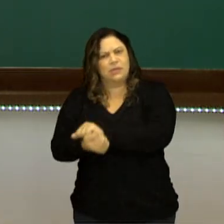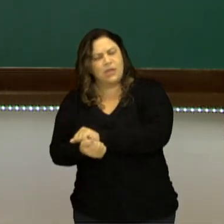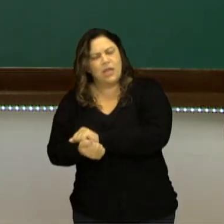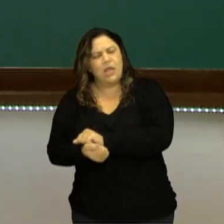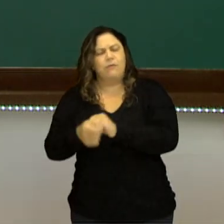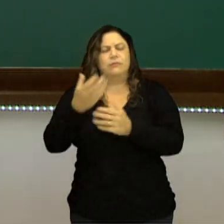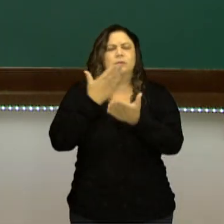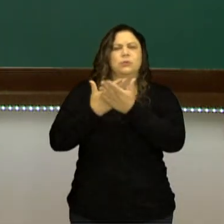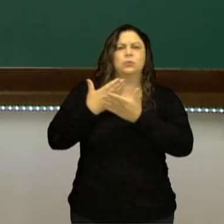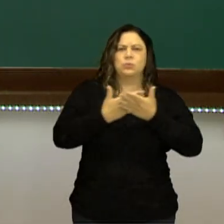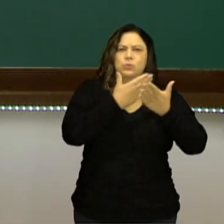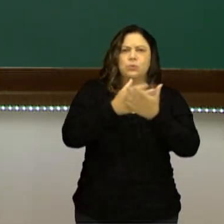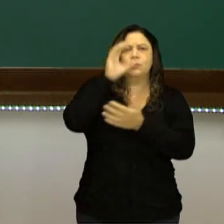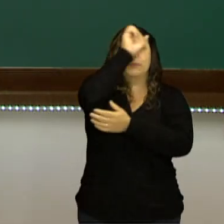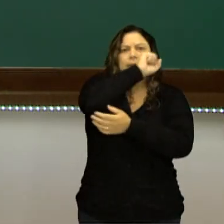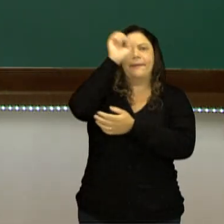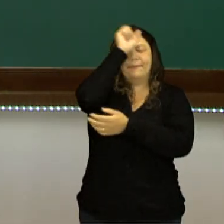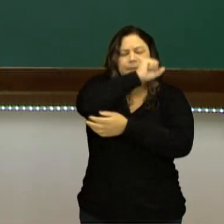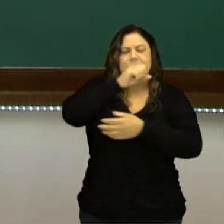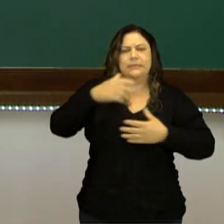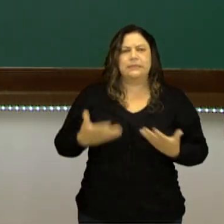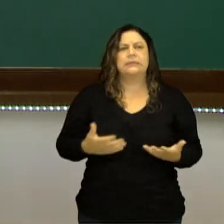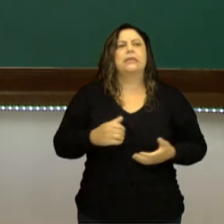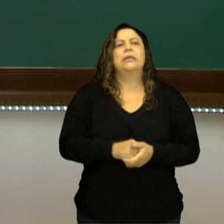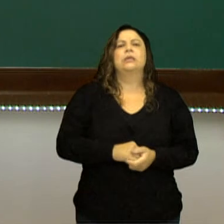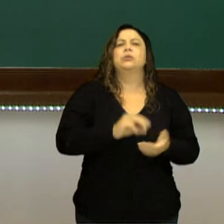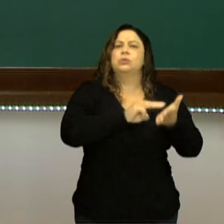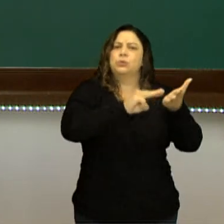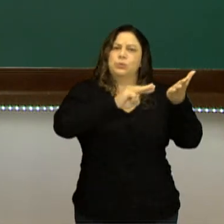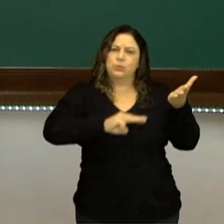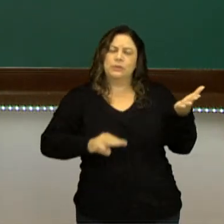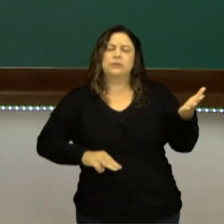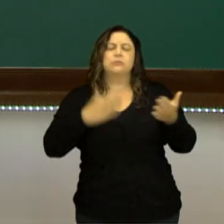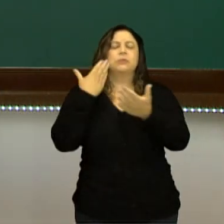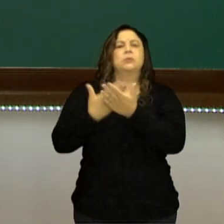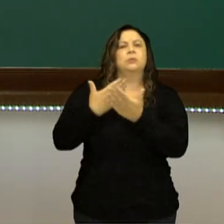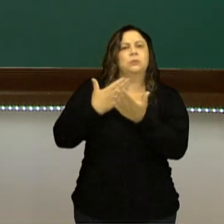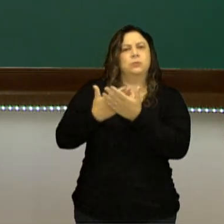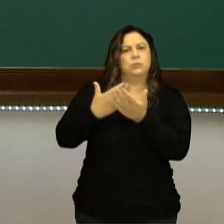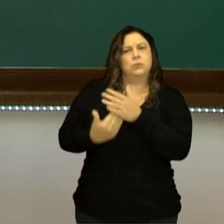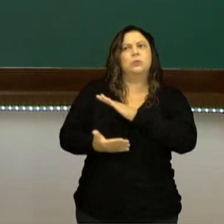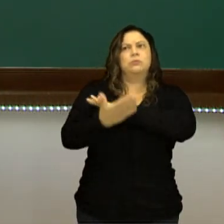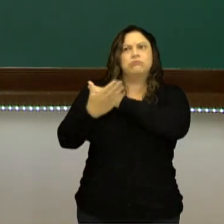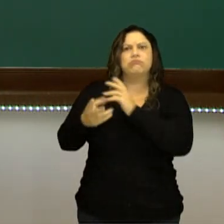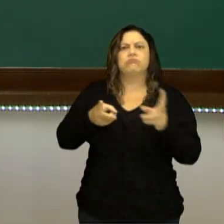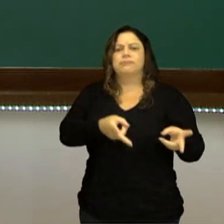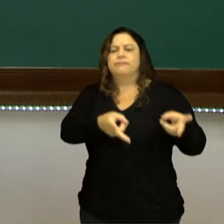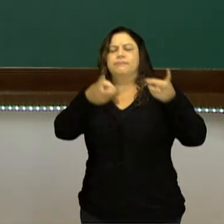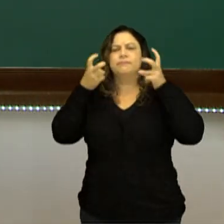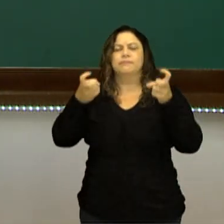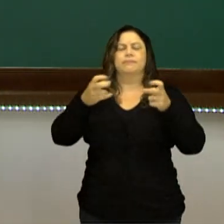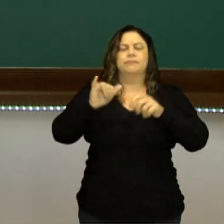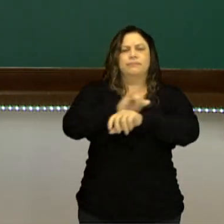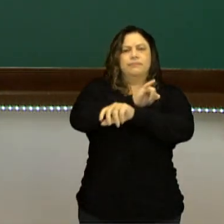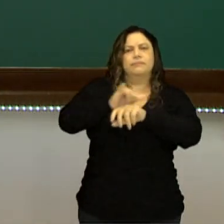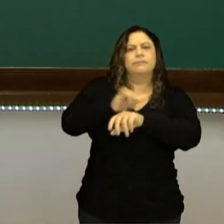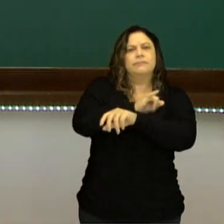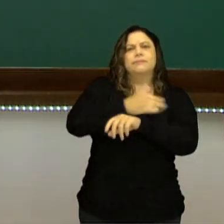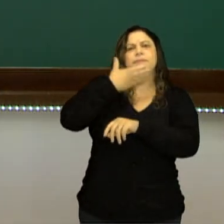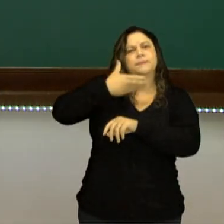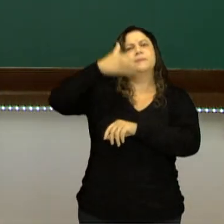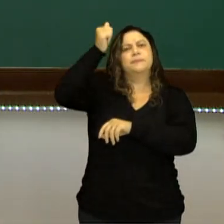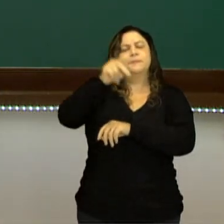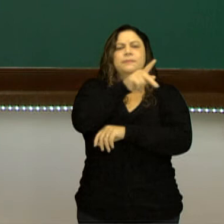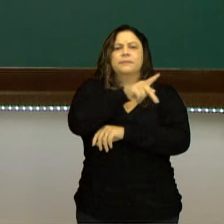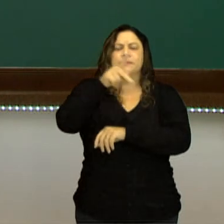de estudos, para a sua aprendizagem, né? Então, esses métodos de estudo nos ajudam a perceber as melhores estratégias. O professor Paulo